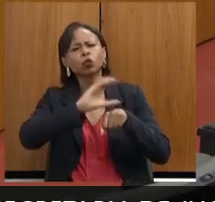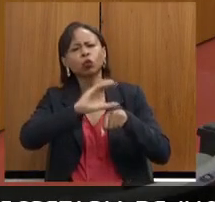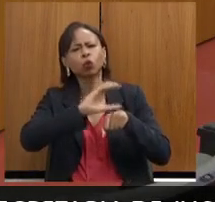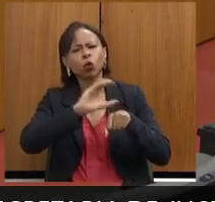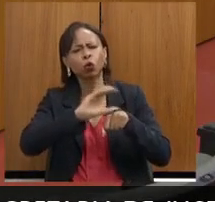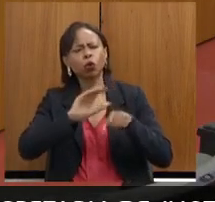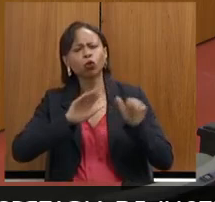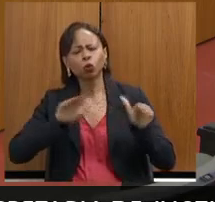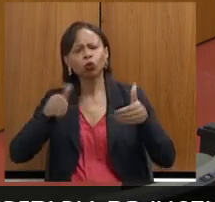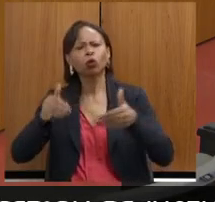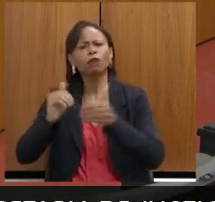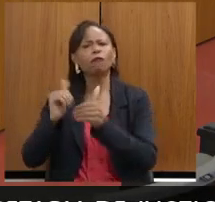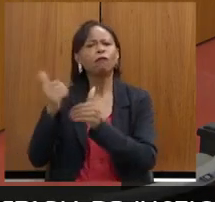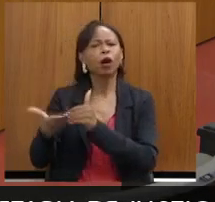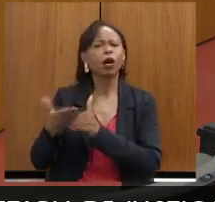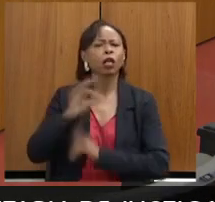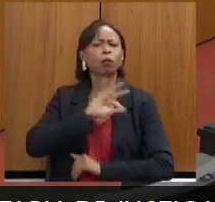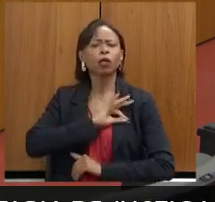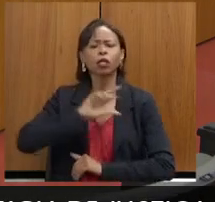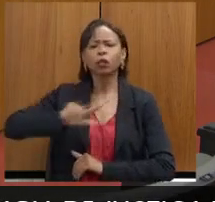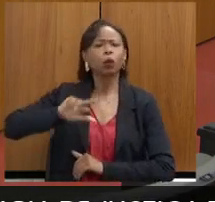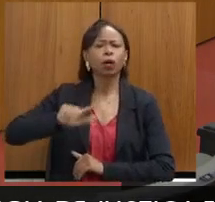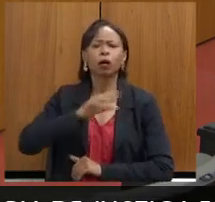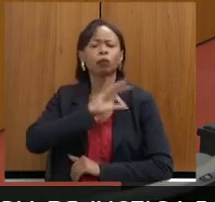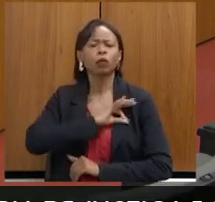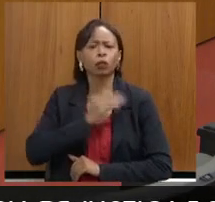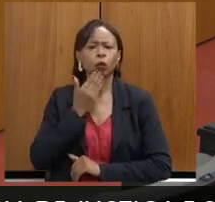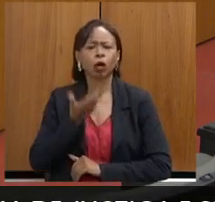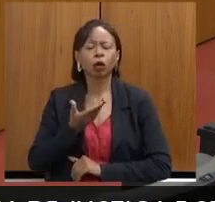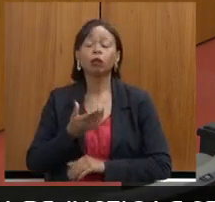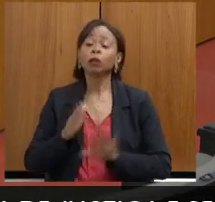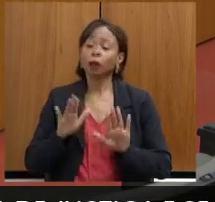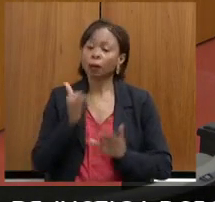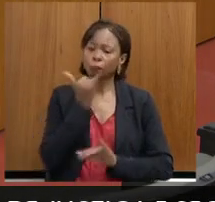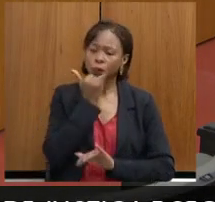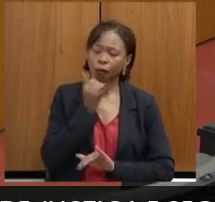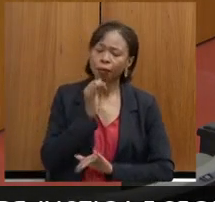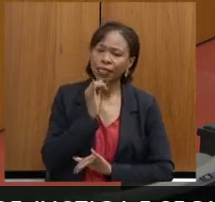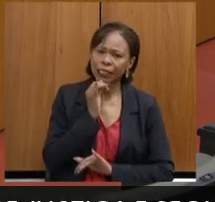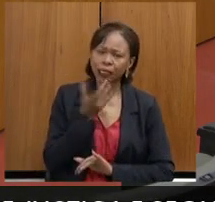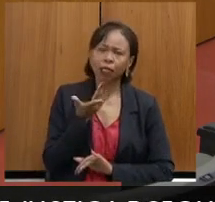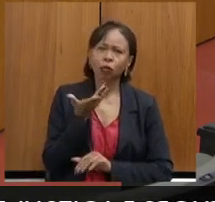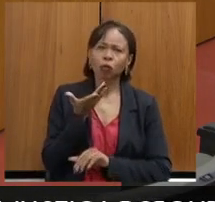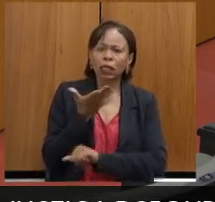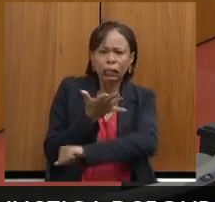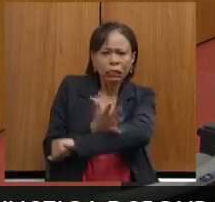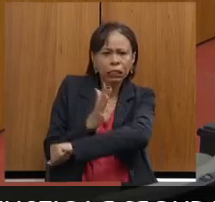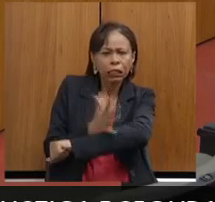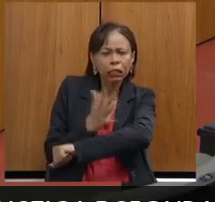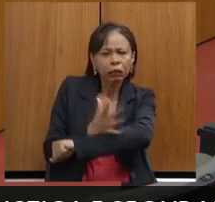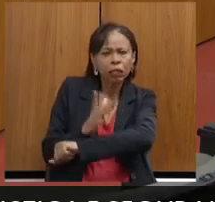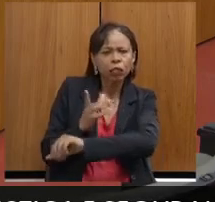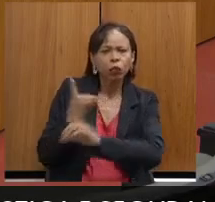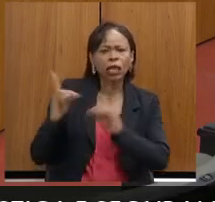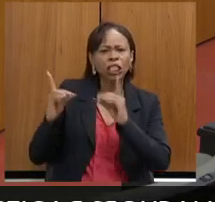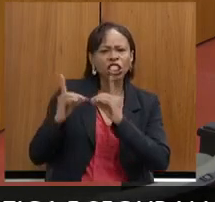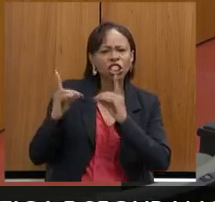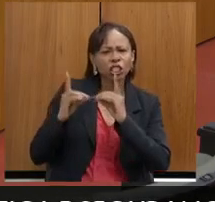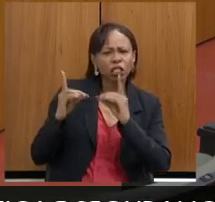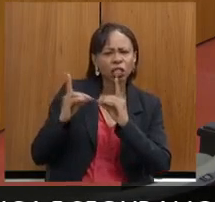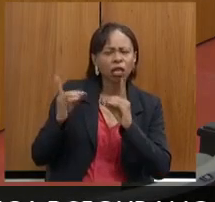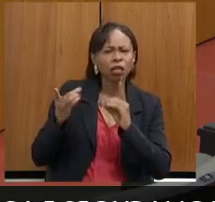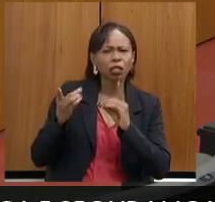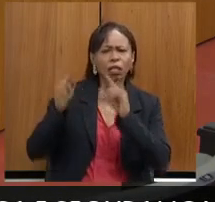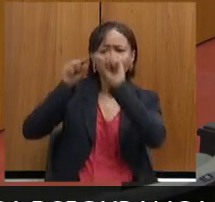oferecidos ao pouco Ester não é por exemplo o treinamento em didática servidores de